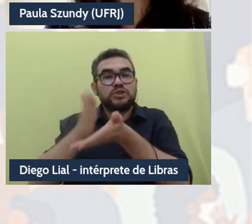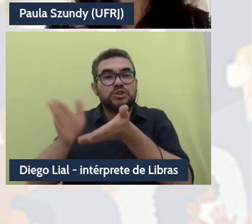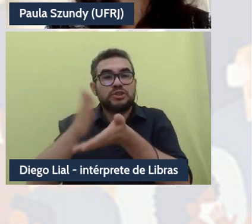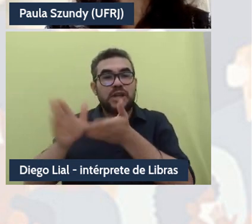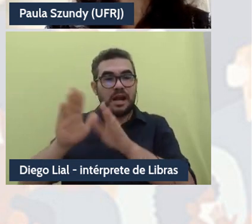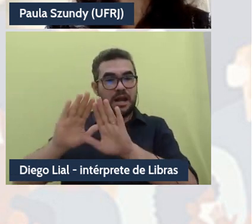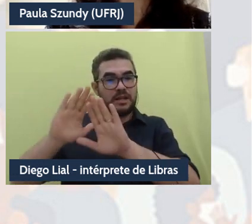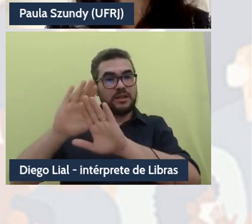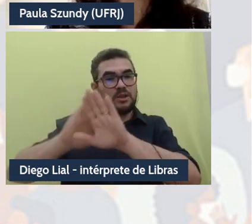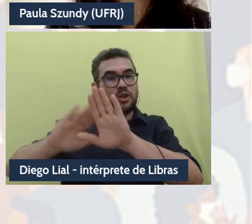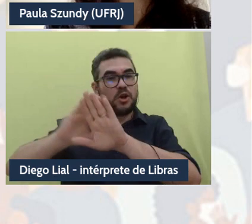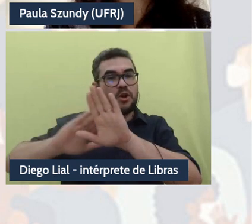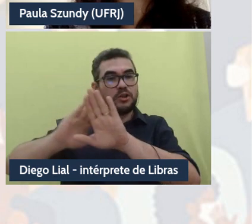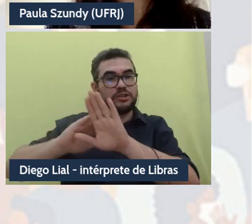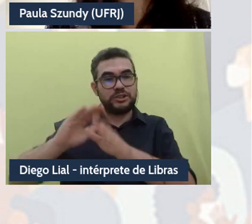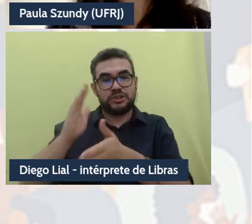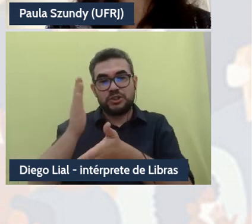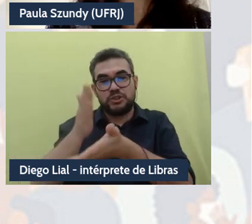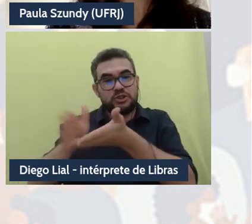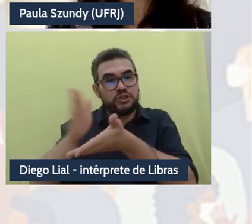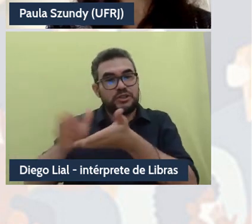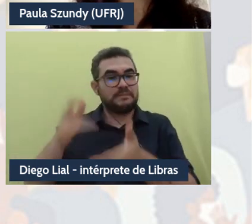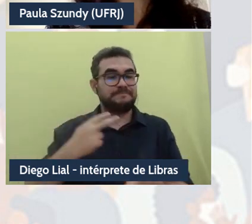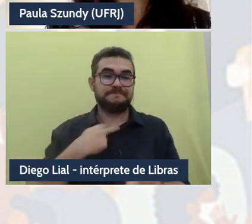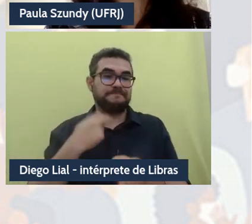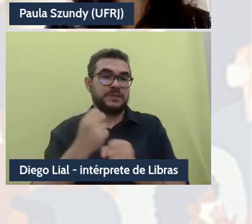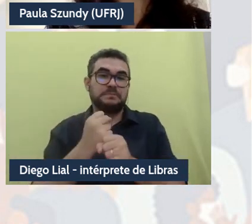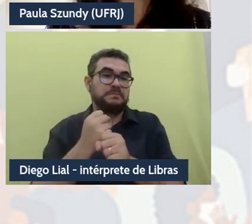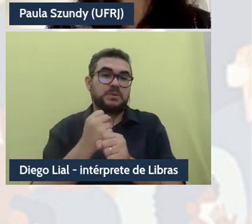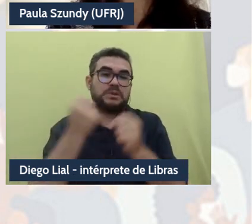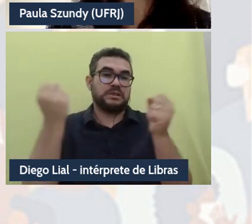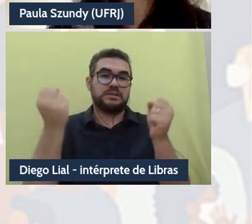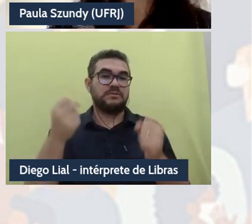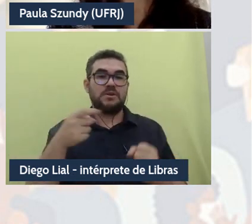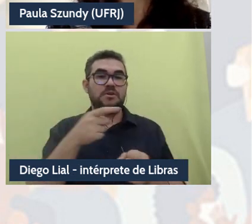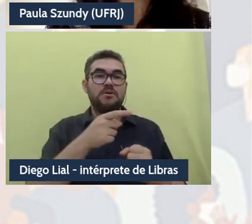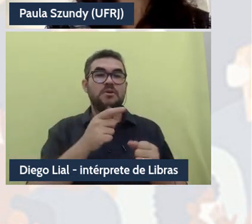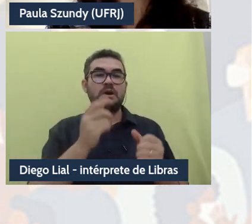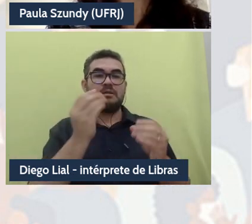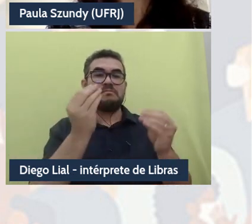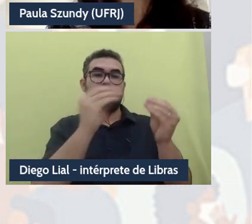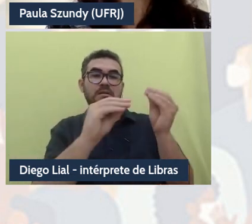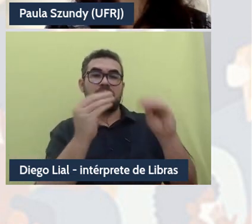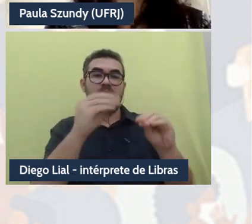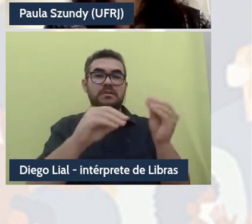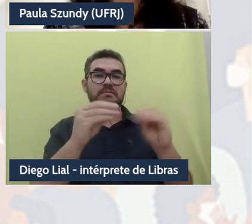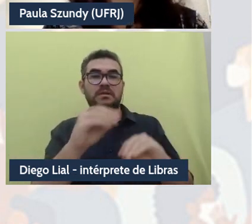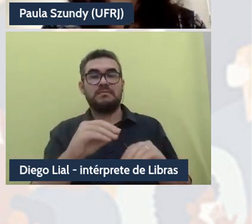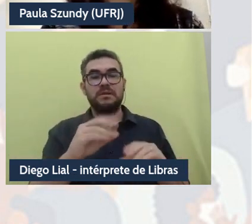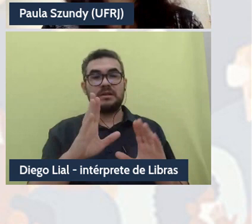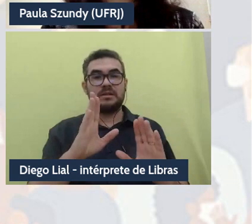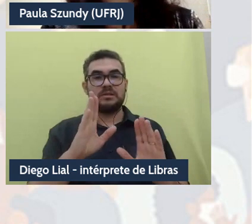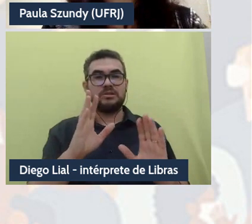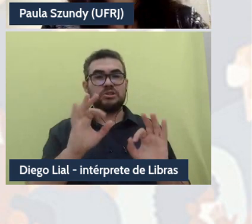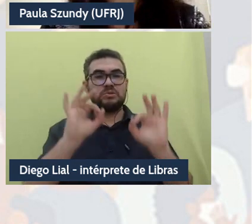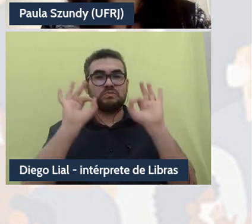neutralidade possível, né, sobre aquilo que des- ou reconstruímos